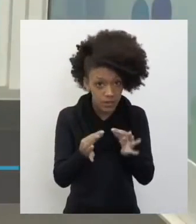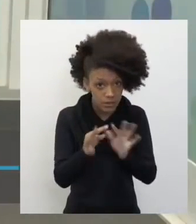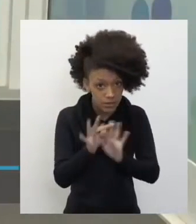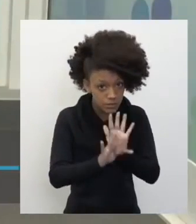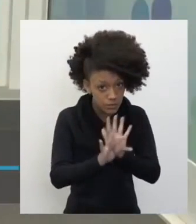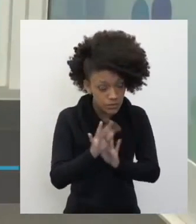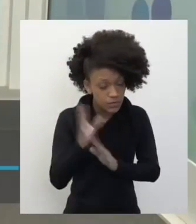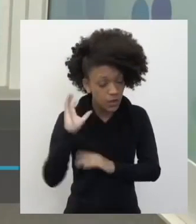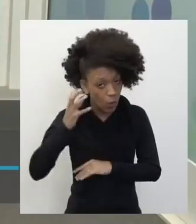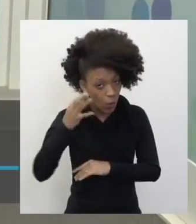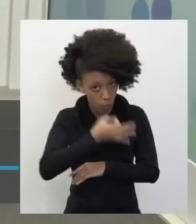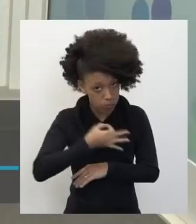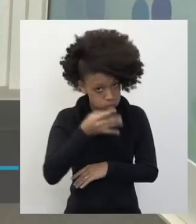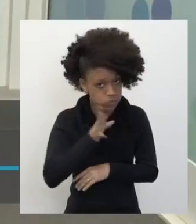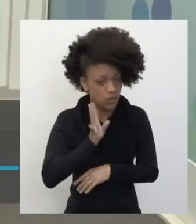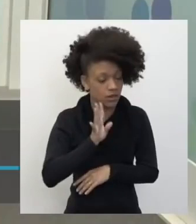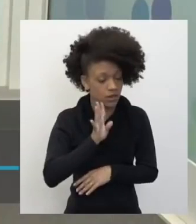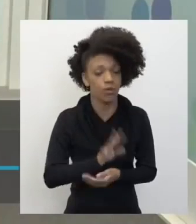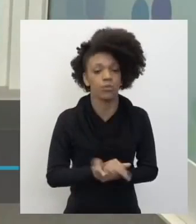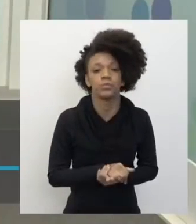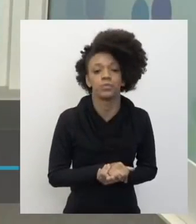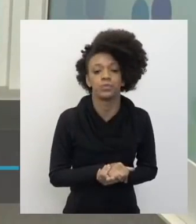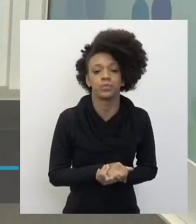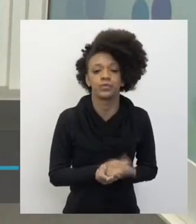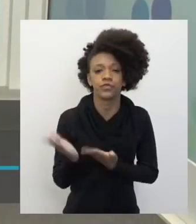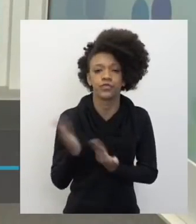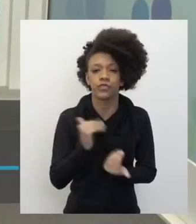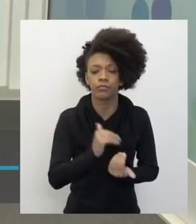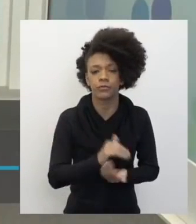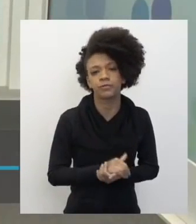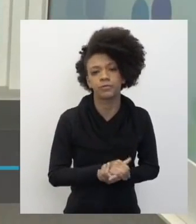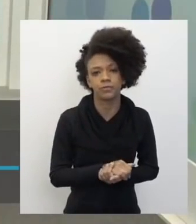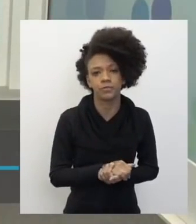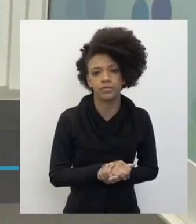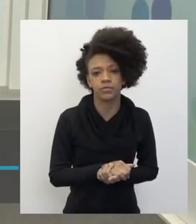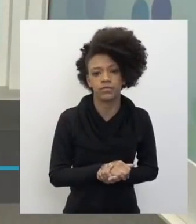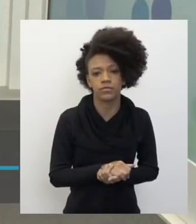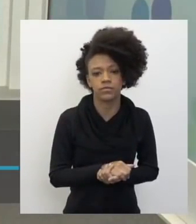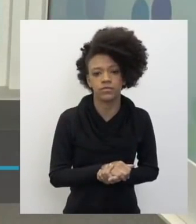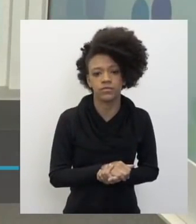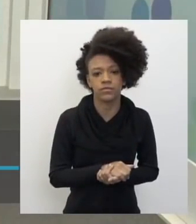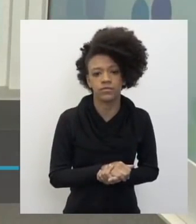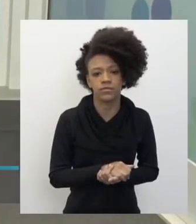que é muito legal, tá bom, gente? Vamos lá. Bora lá.